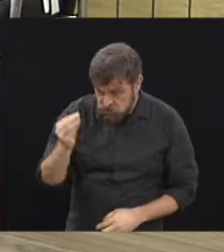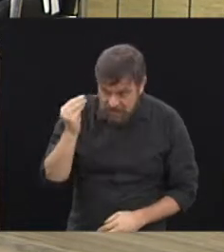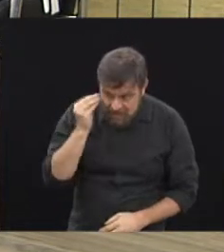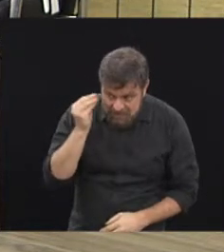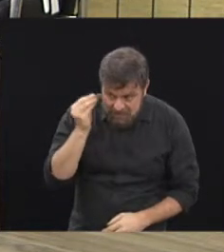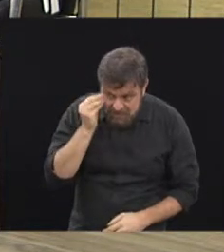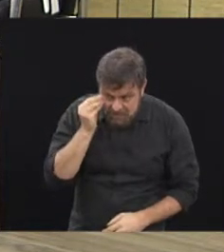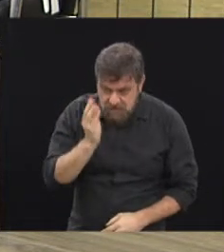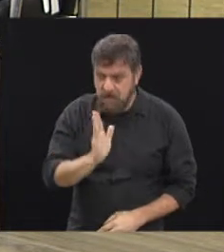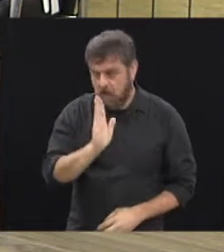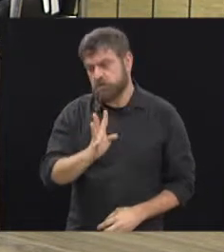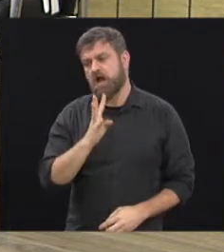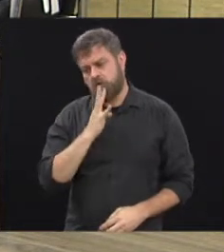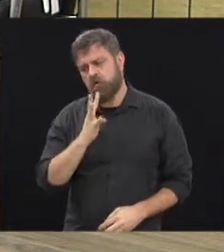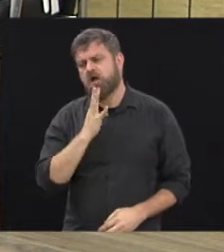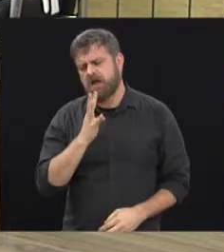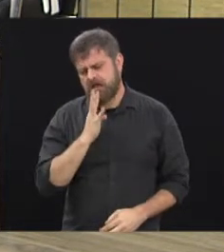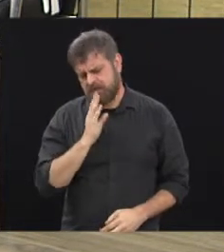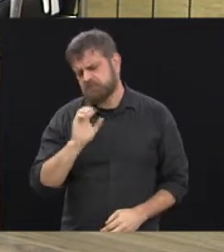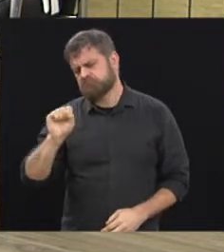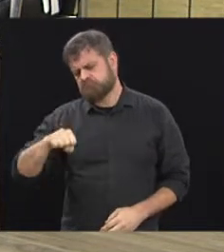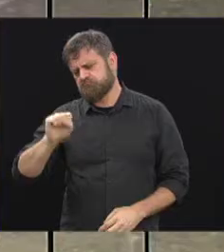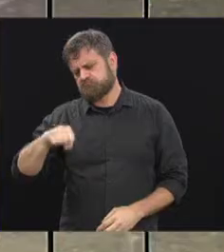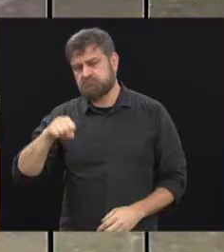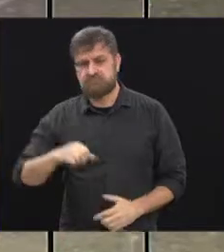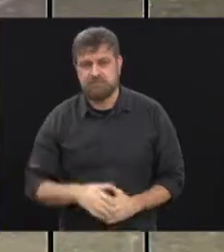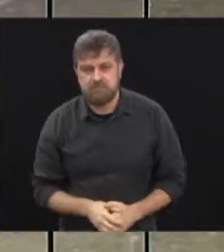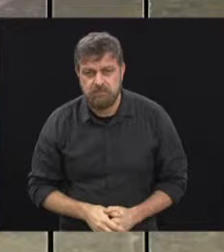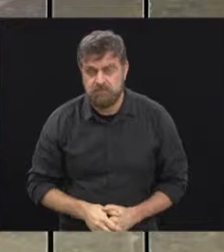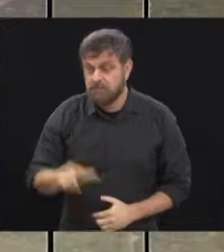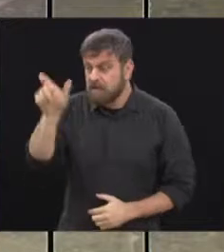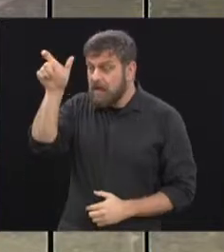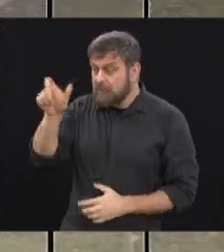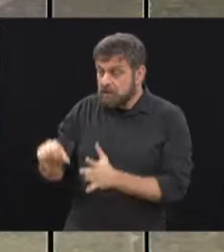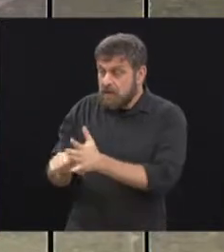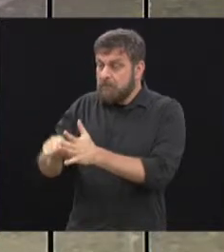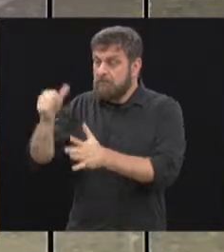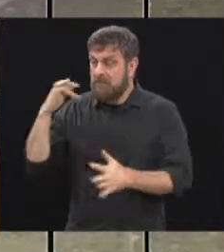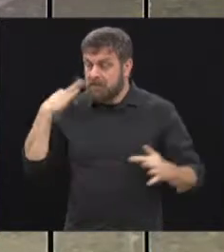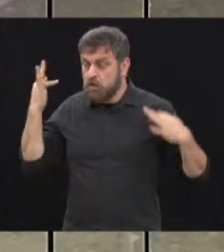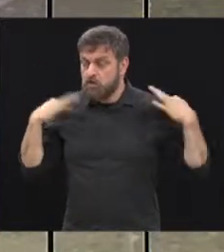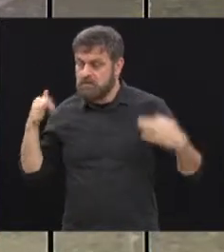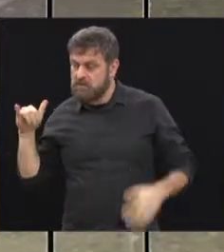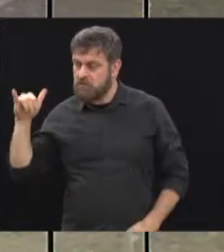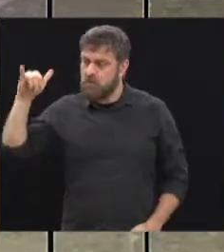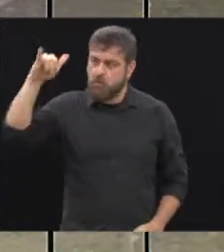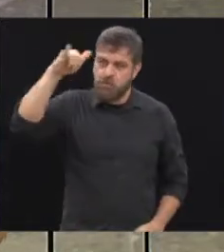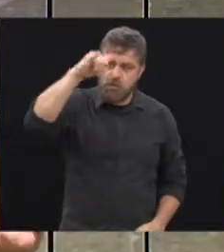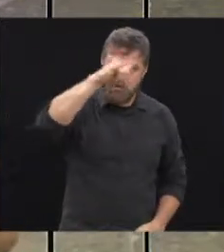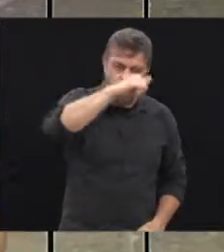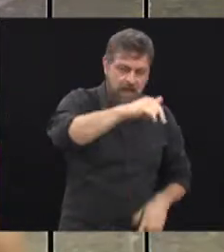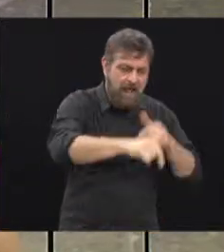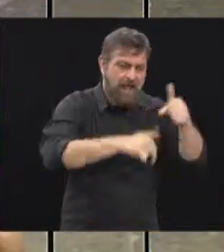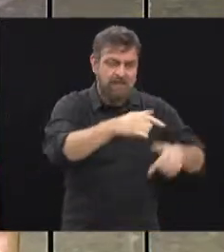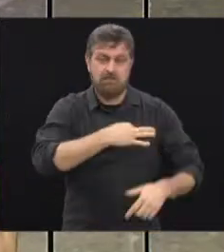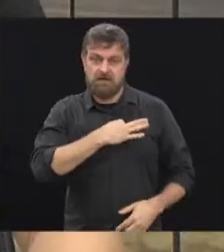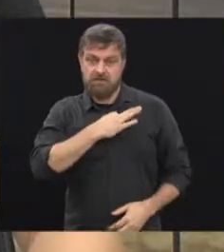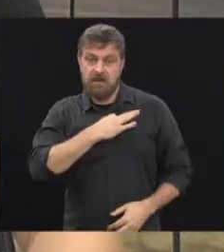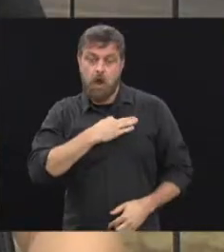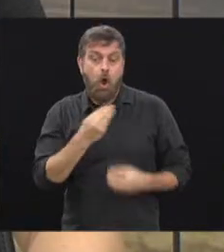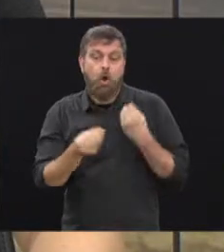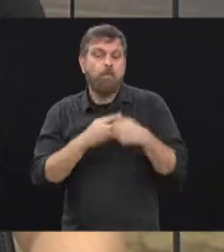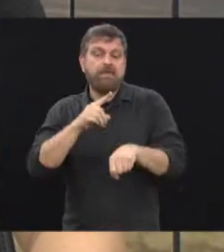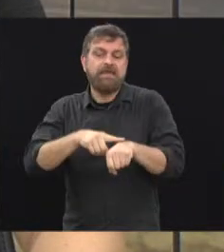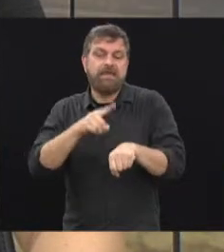né? Sempre. Já tem esse Já contato. fizemos. E a pessoa que vai fazer esse volunturismo, ela chega lá, como é dividido o